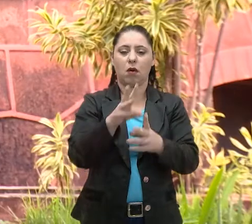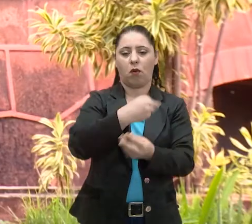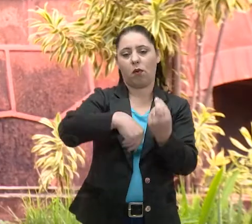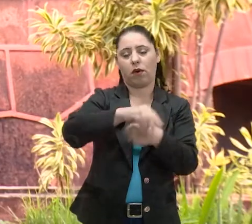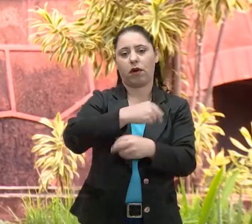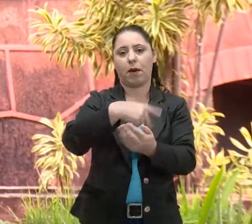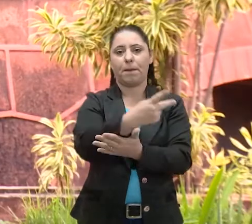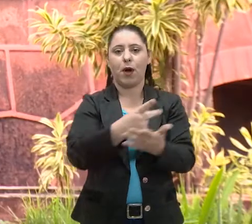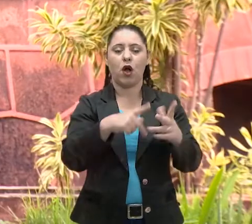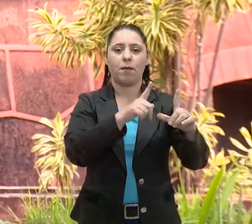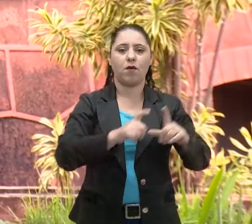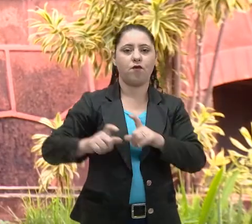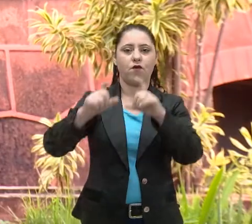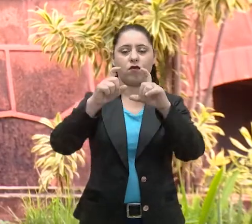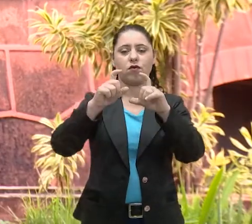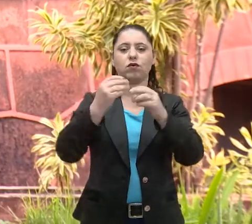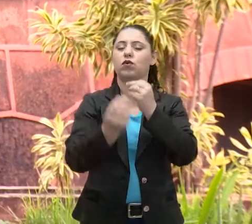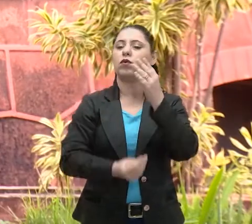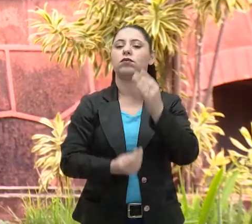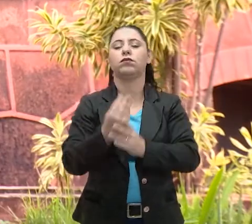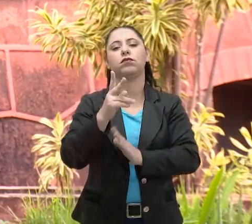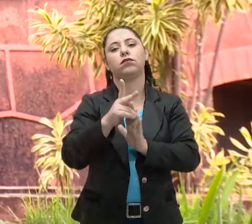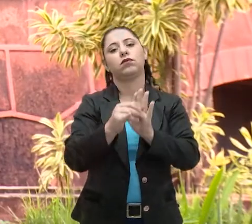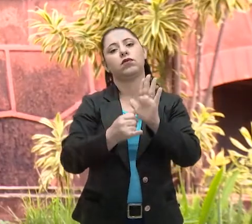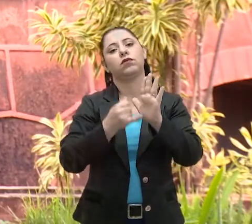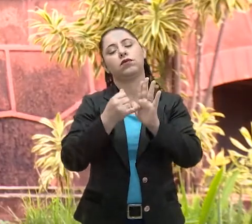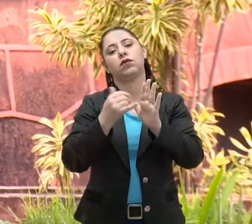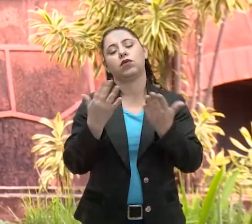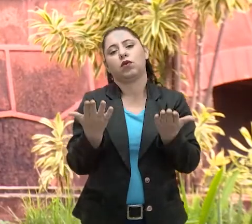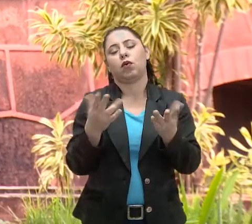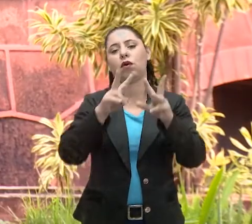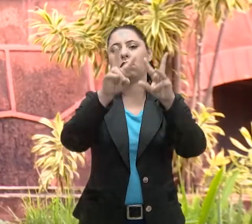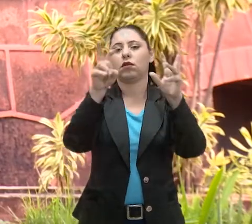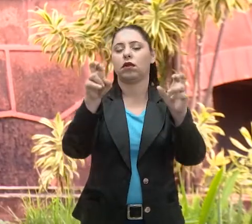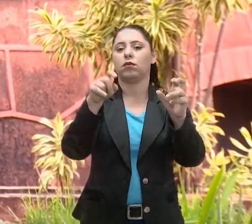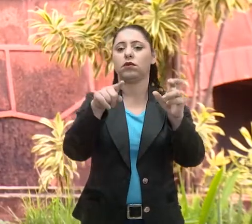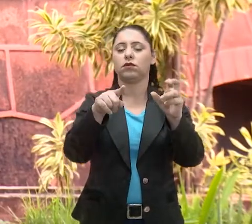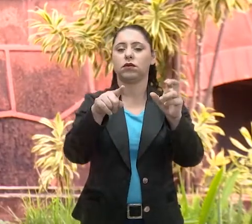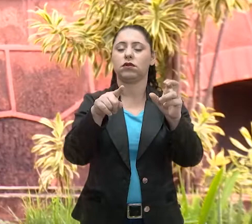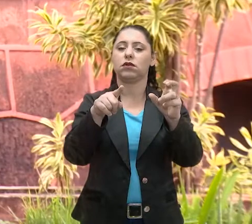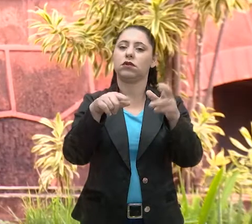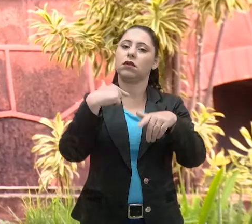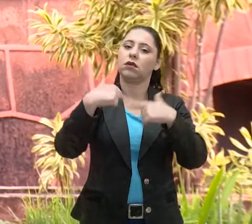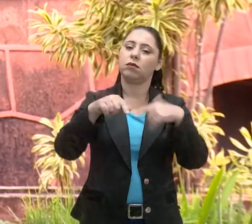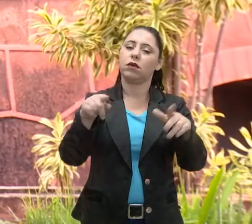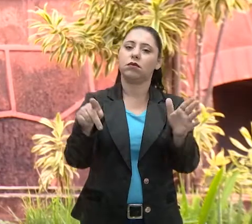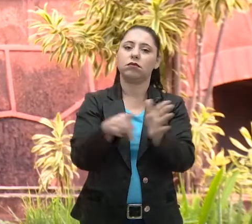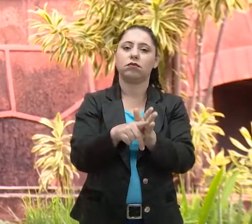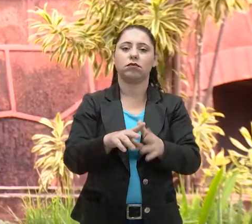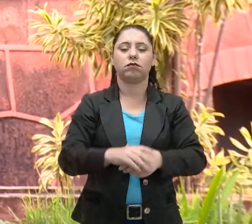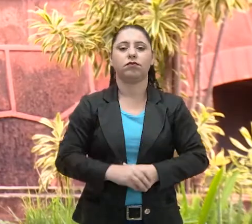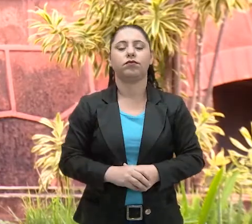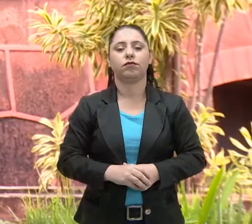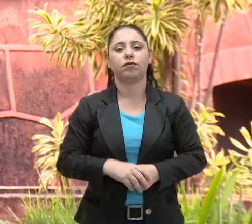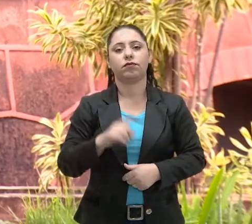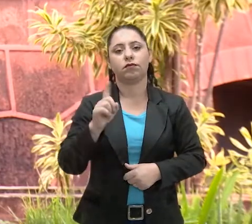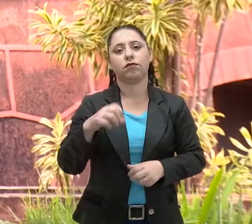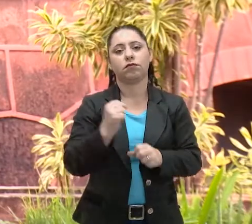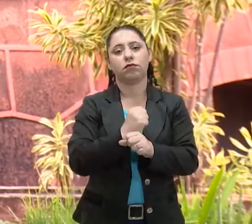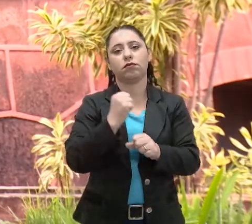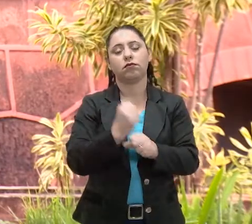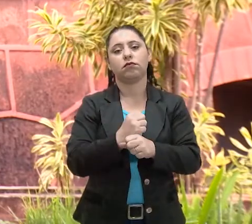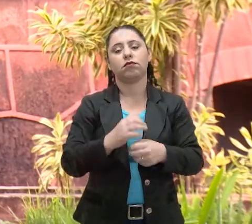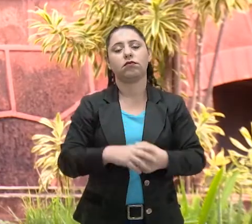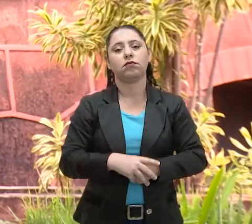mistura poemas com fotos. Como que nasceu esse projeto e quais que são as temáticas que vocês decidiram trabalhar nele,